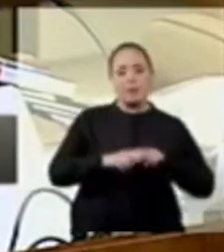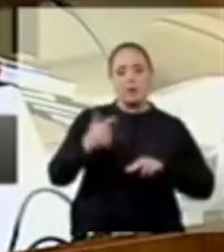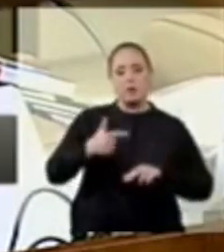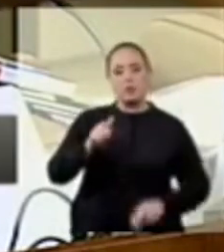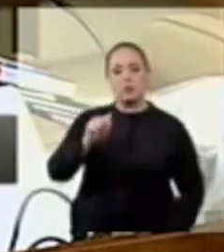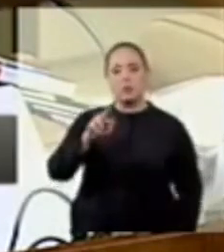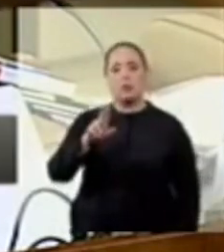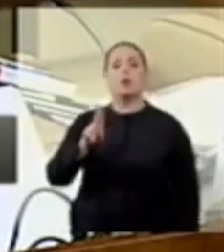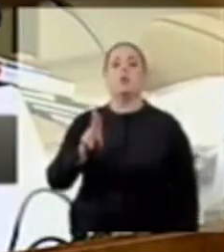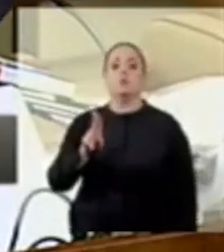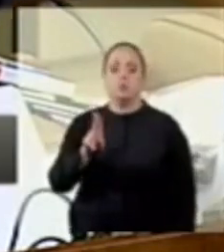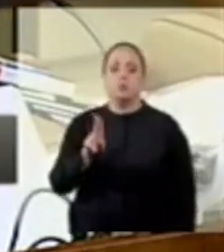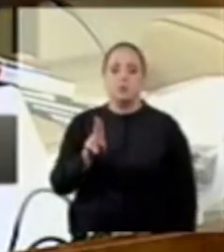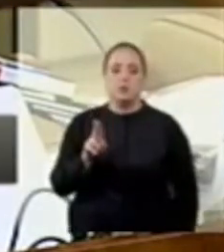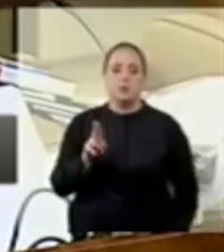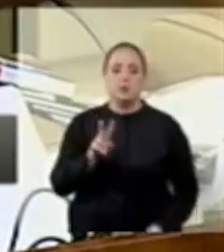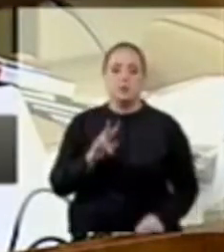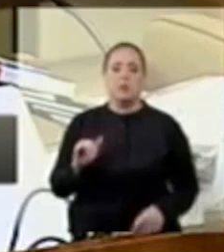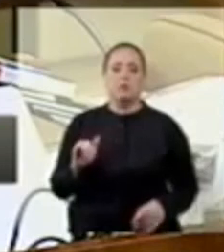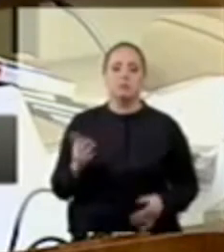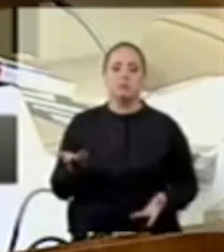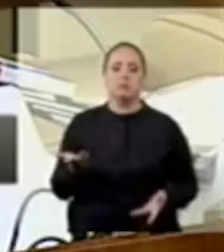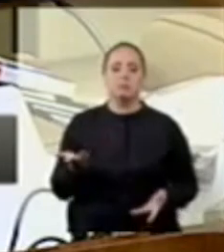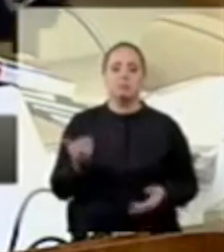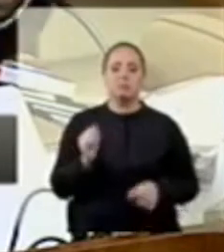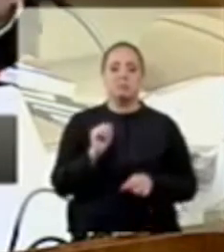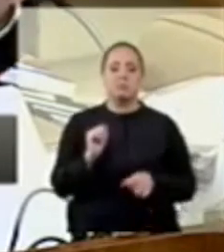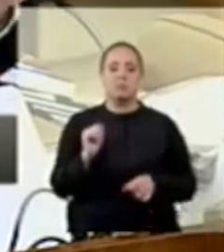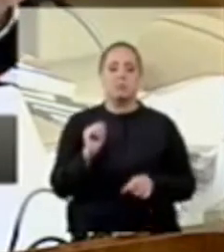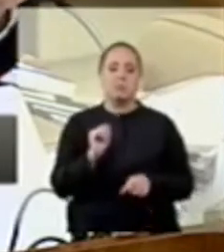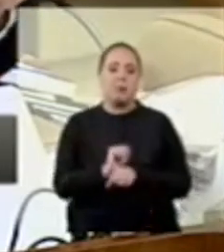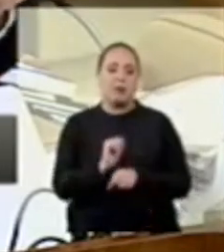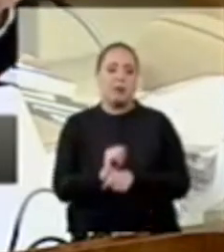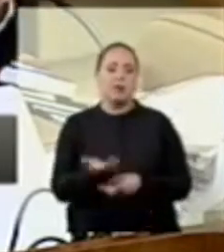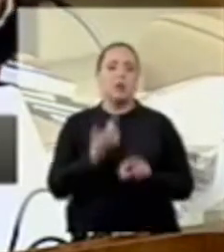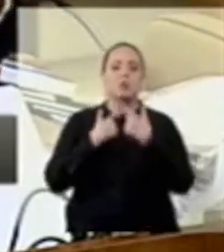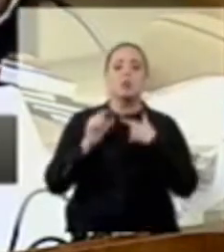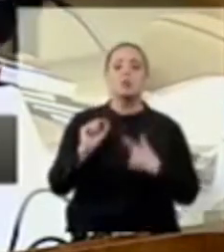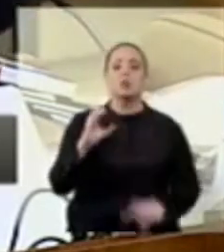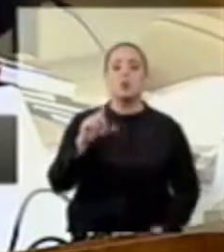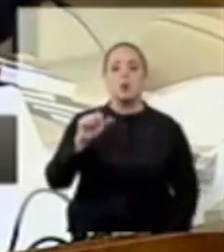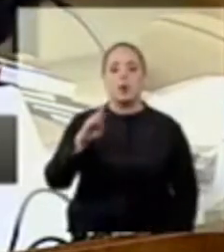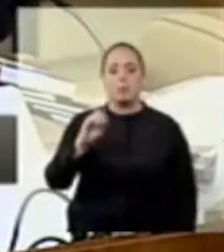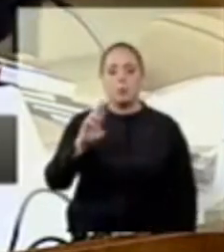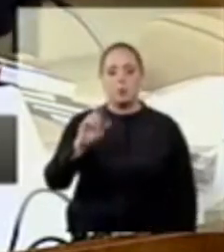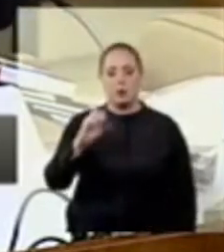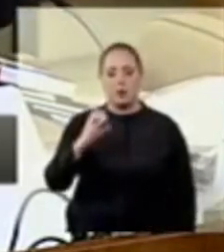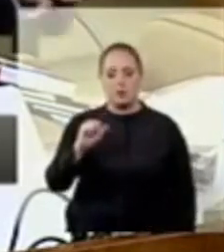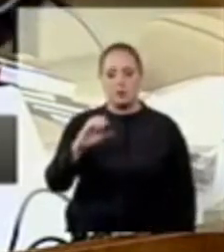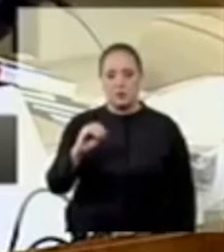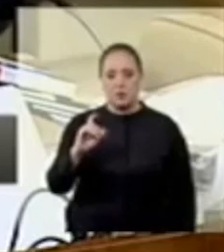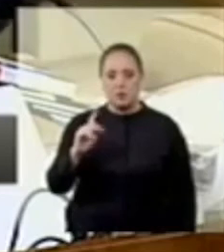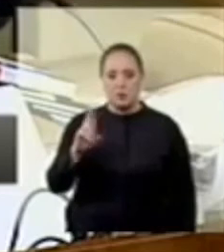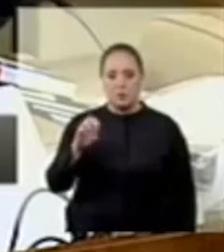grau acabaram se os incentivos para a colaboração premiada que foi